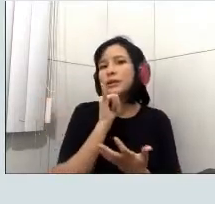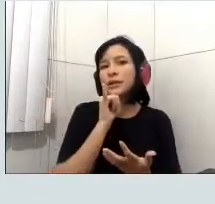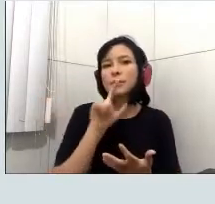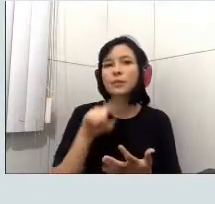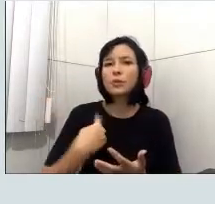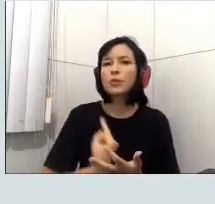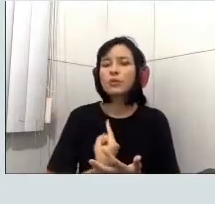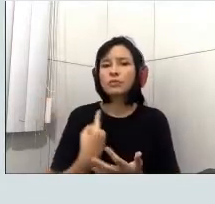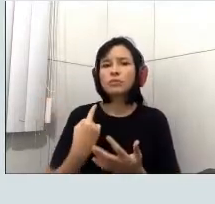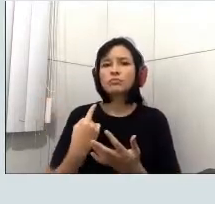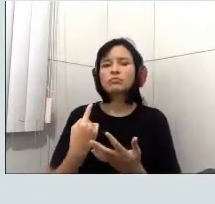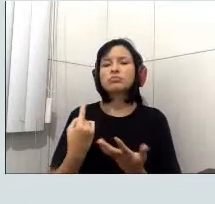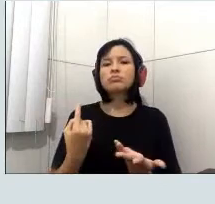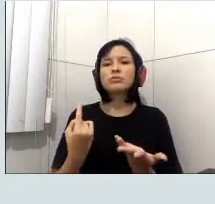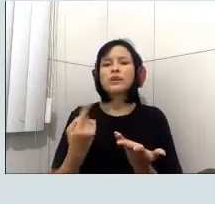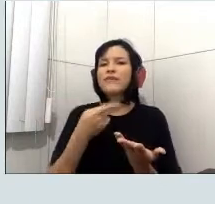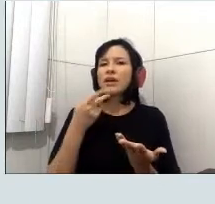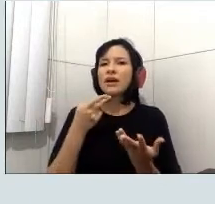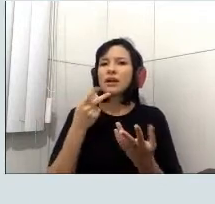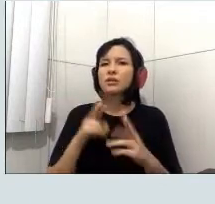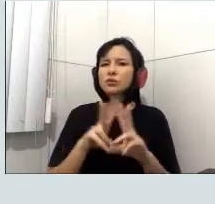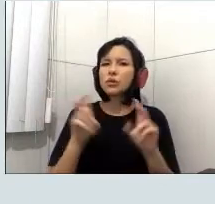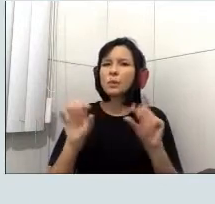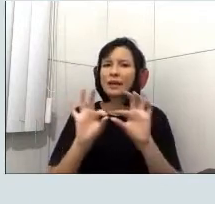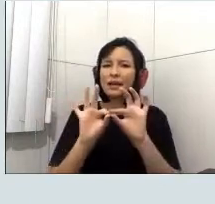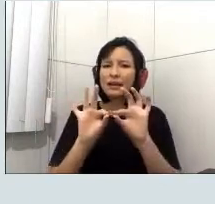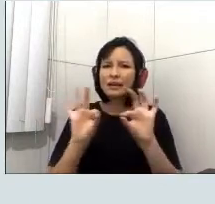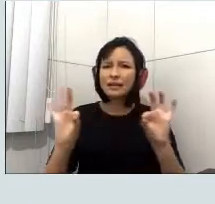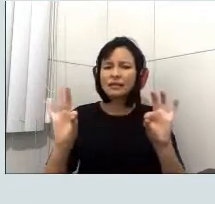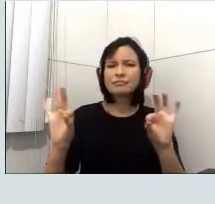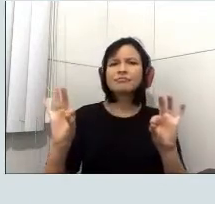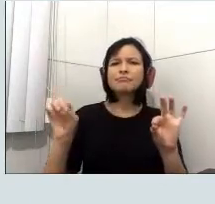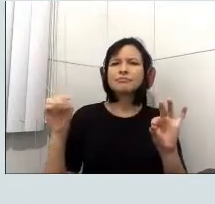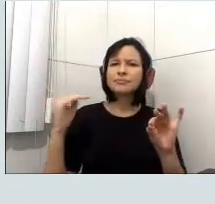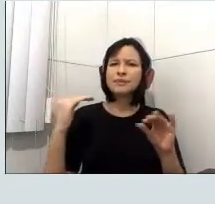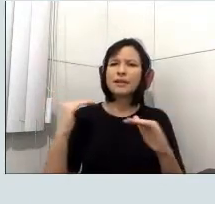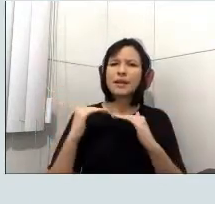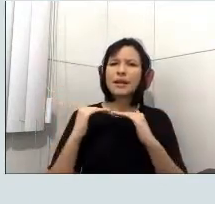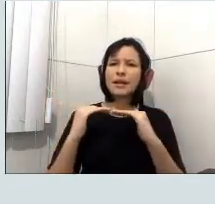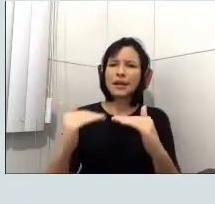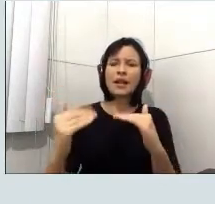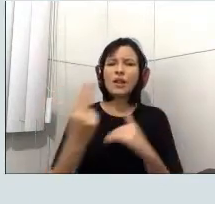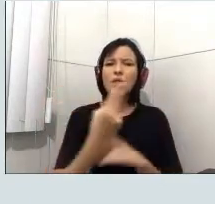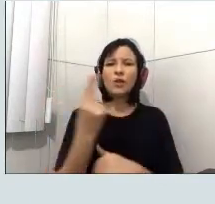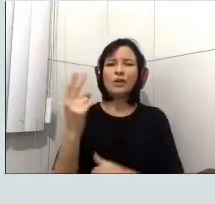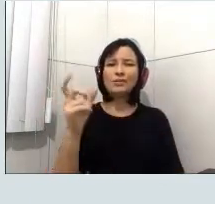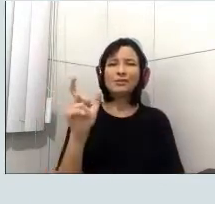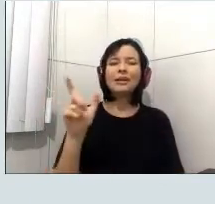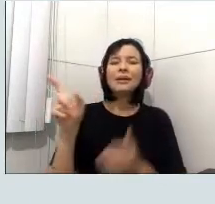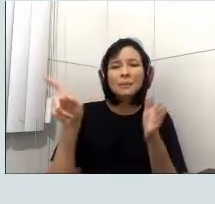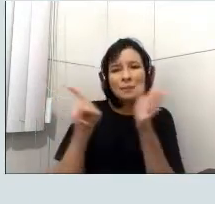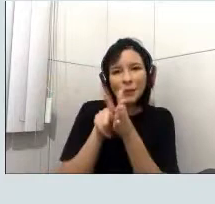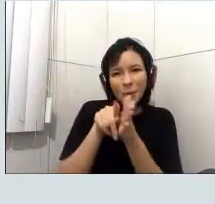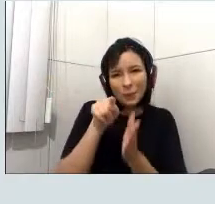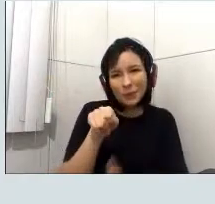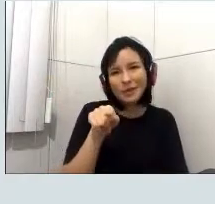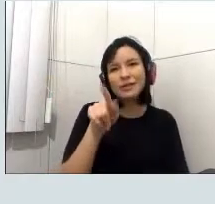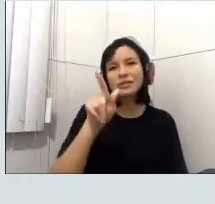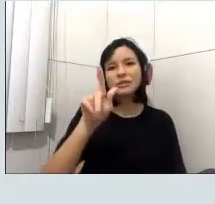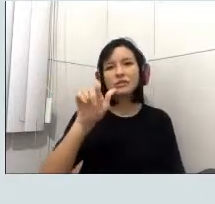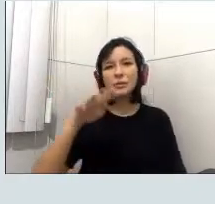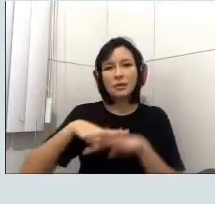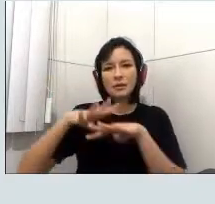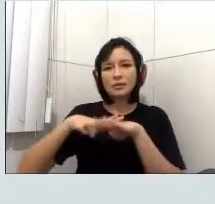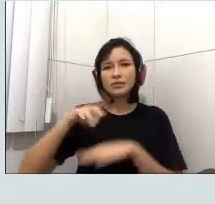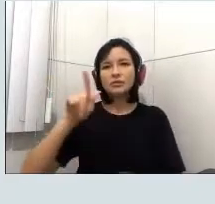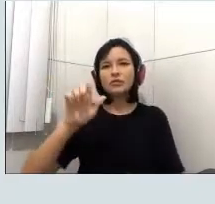ouve muito falar sobre linha reta. Isso também faz parte da geometria. E o